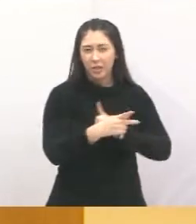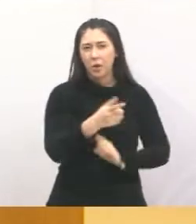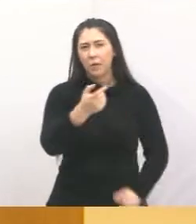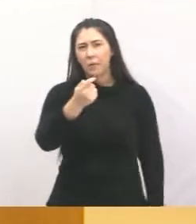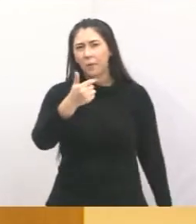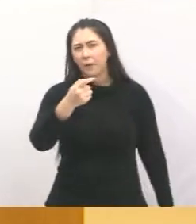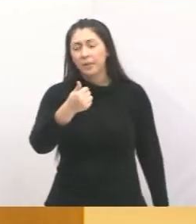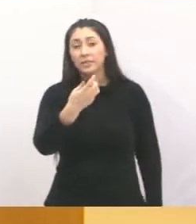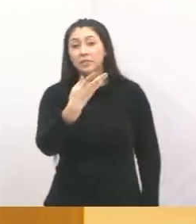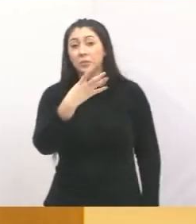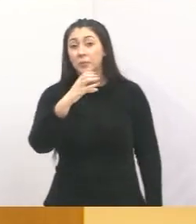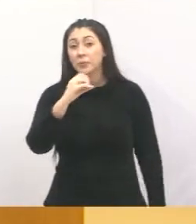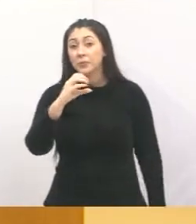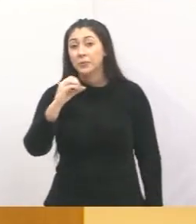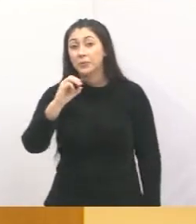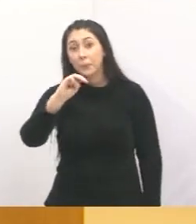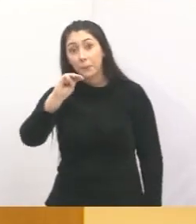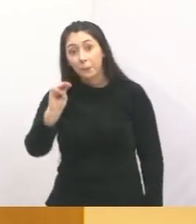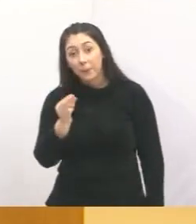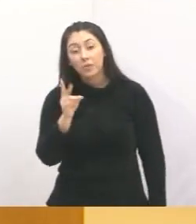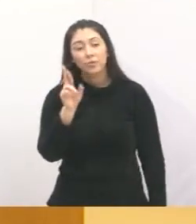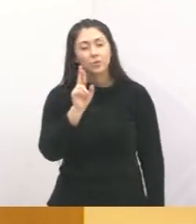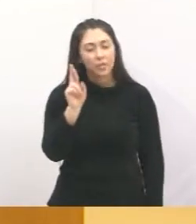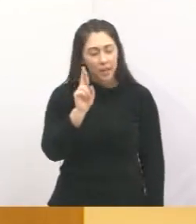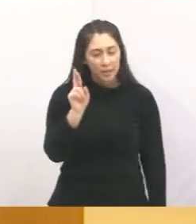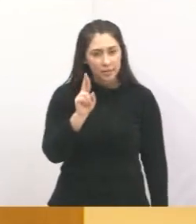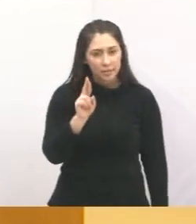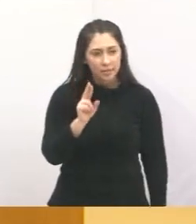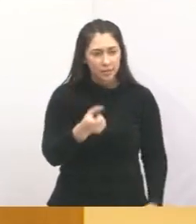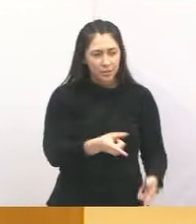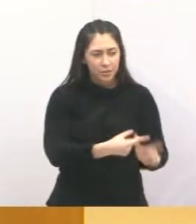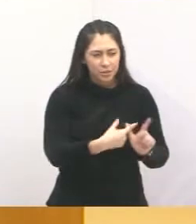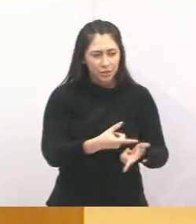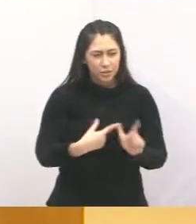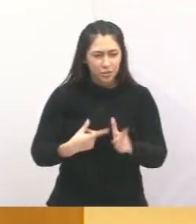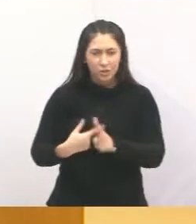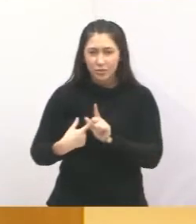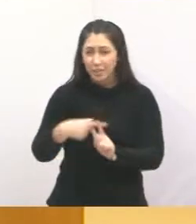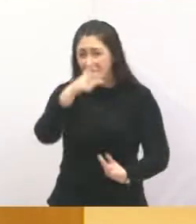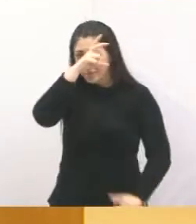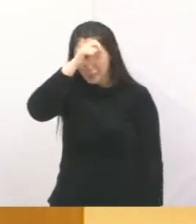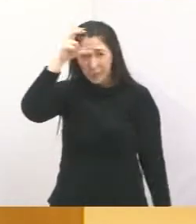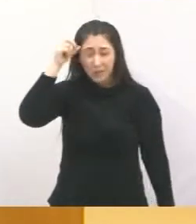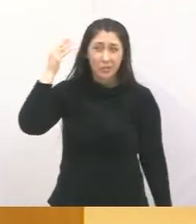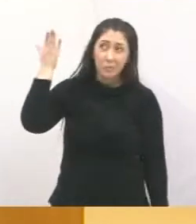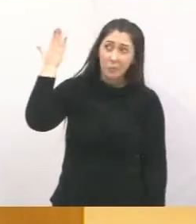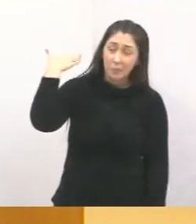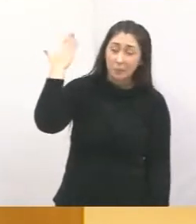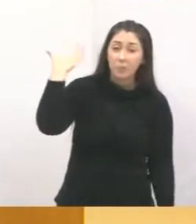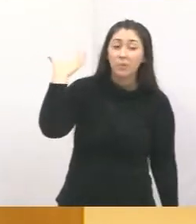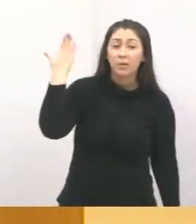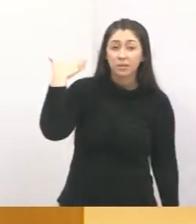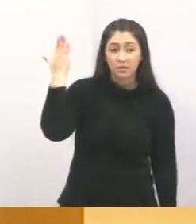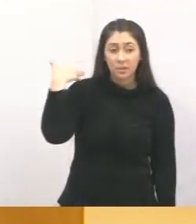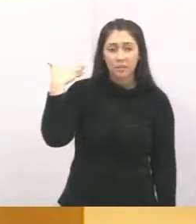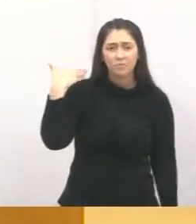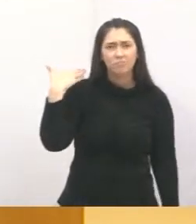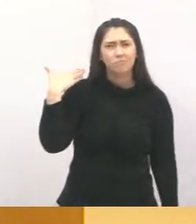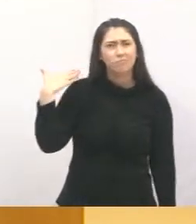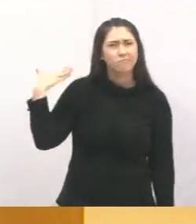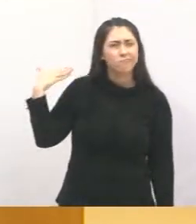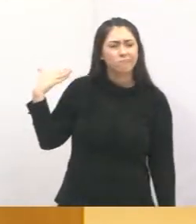milhões. Dívidas essas contraídas pelos prefeitos anteriores, já